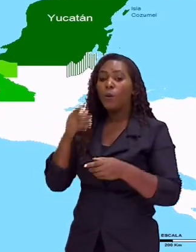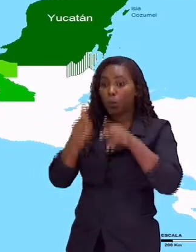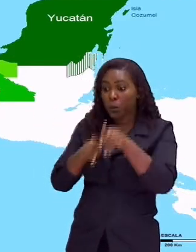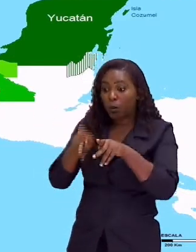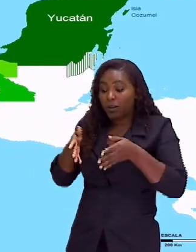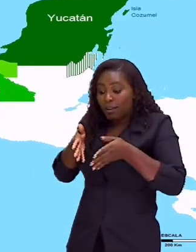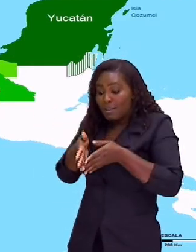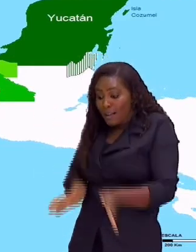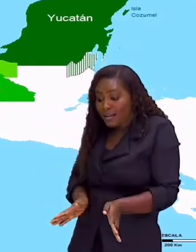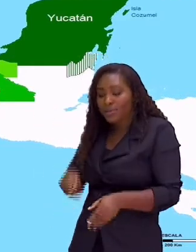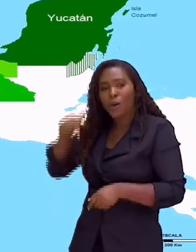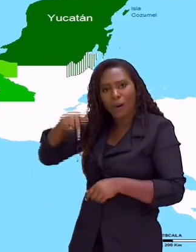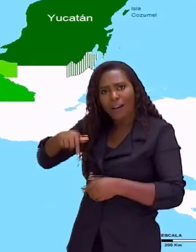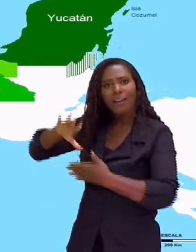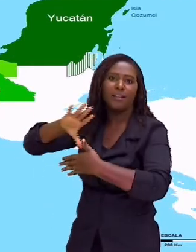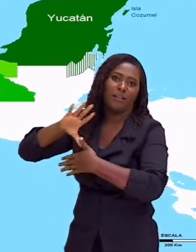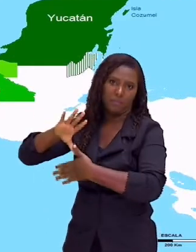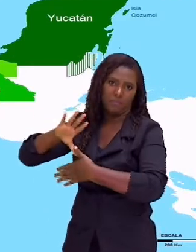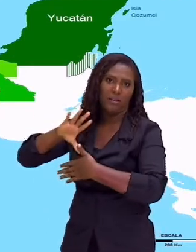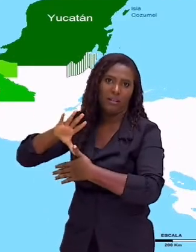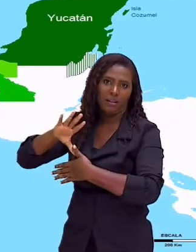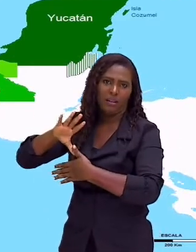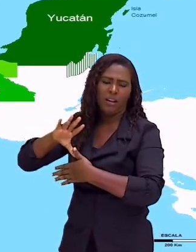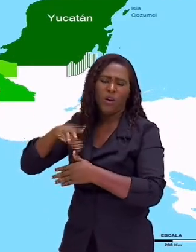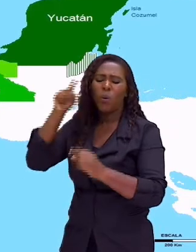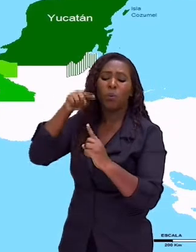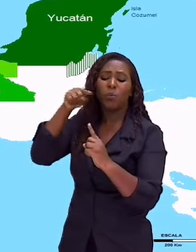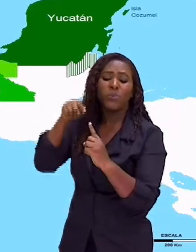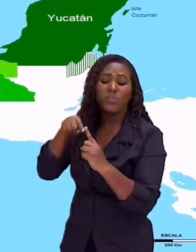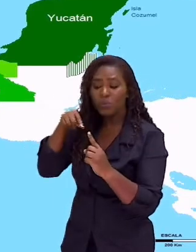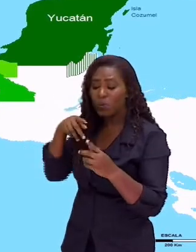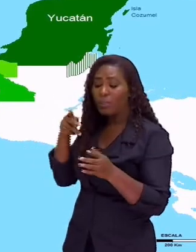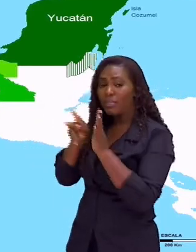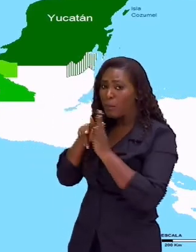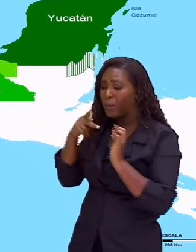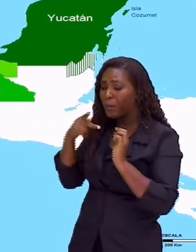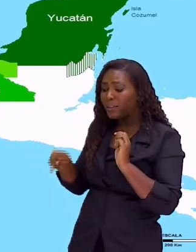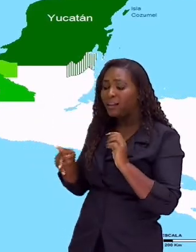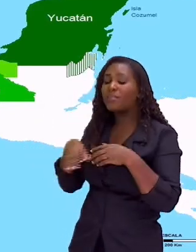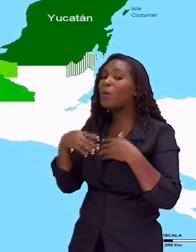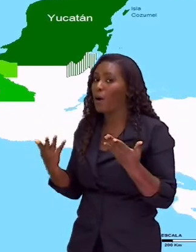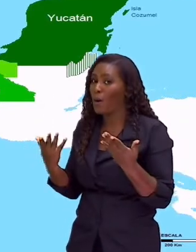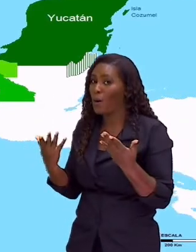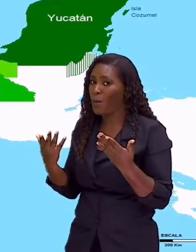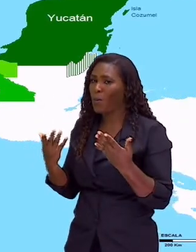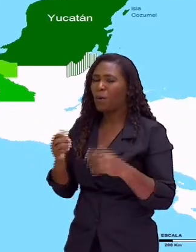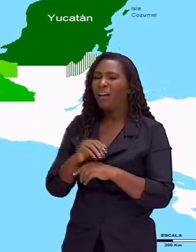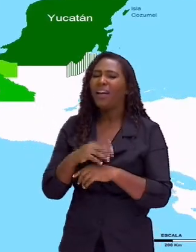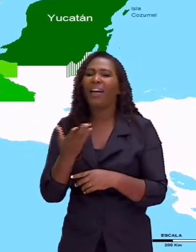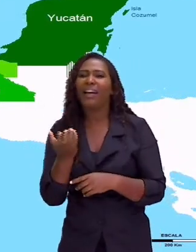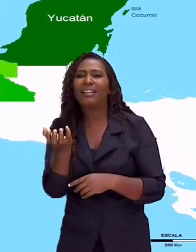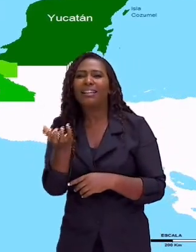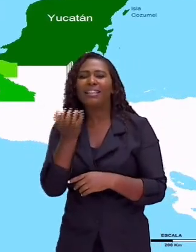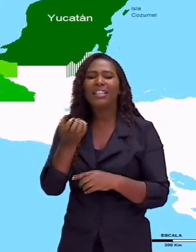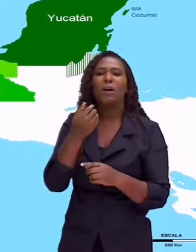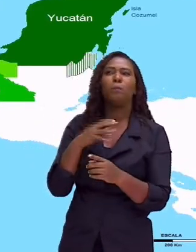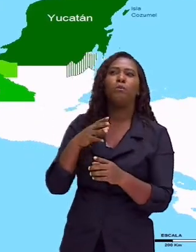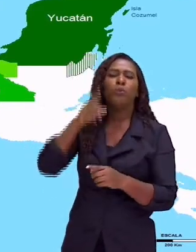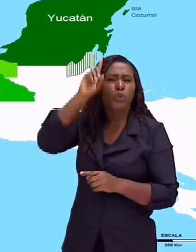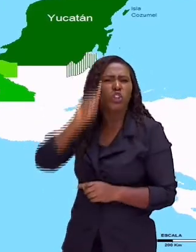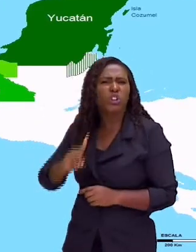camadas populares em defesa da ampliação dos direitos políticos, sociais e